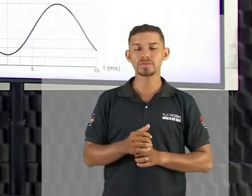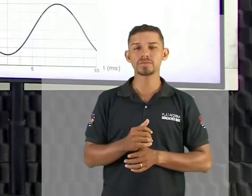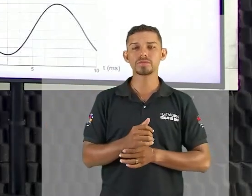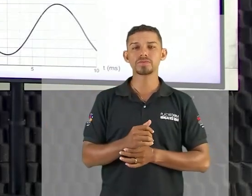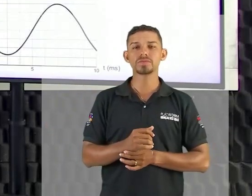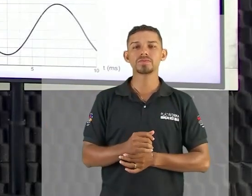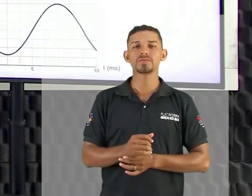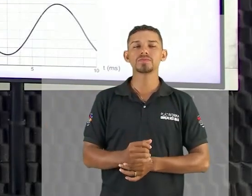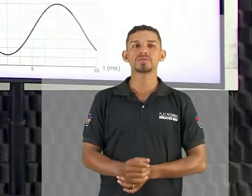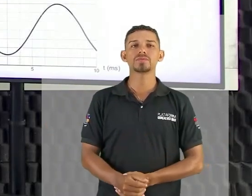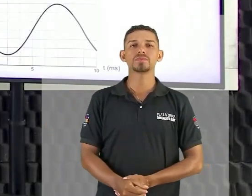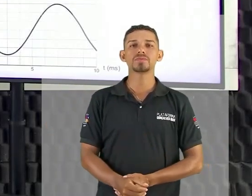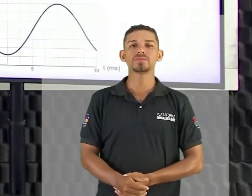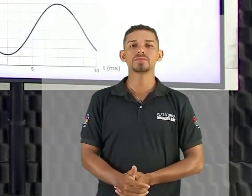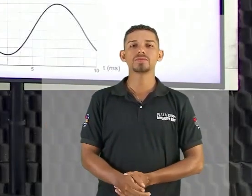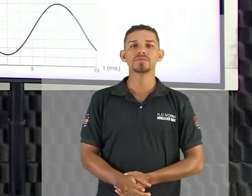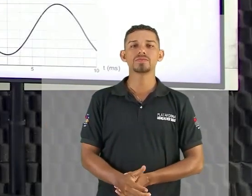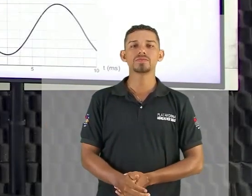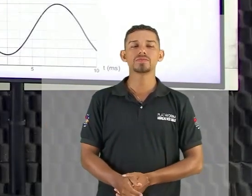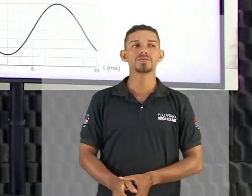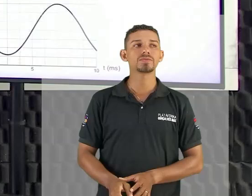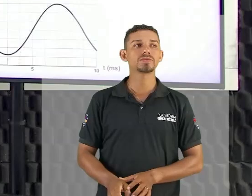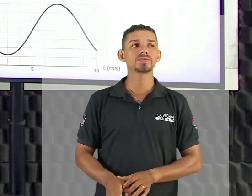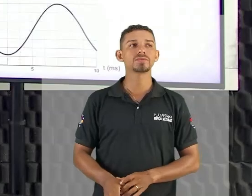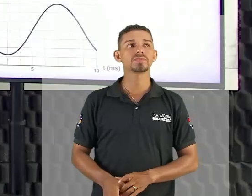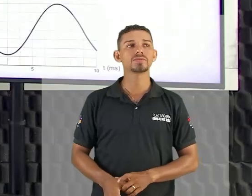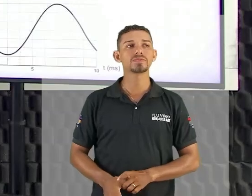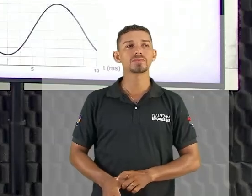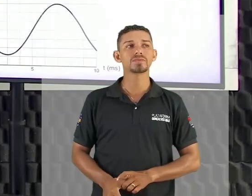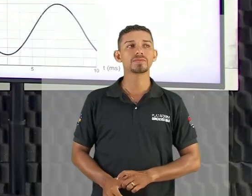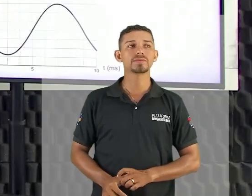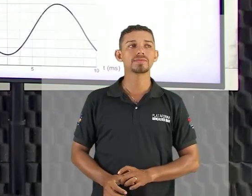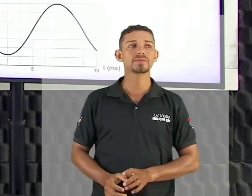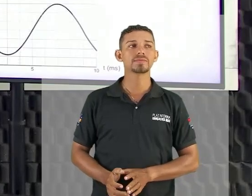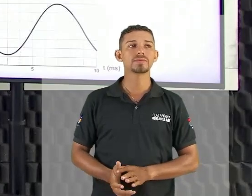34 um tipo de onda é esse aqui